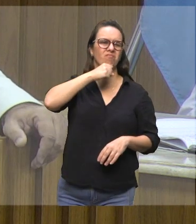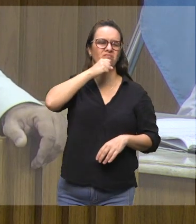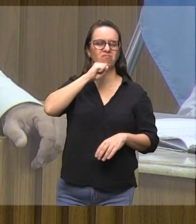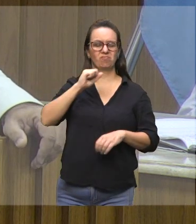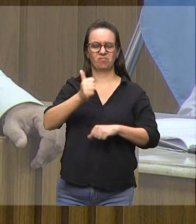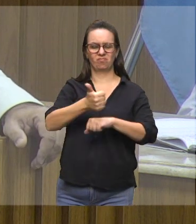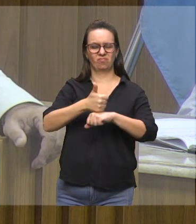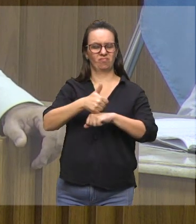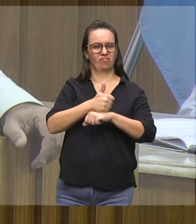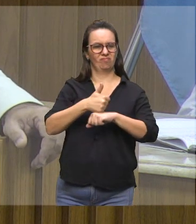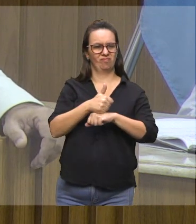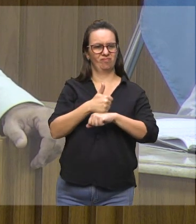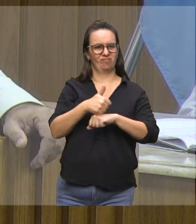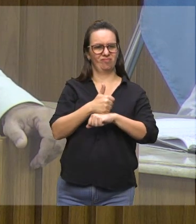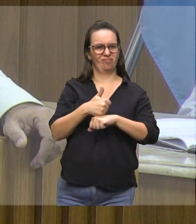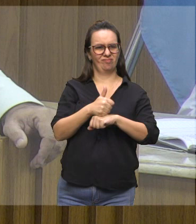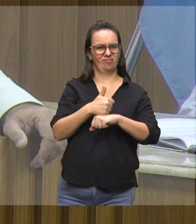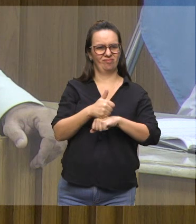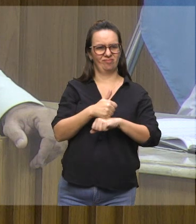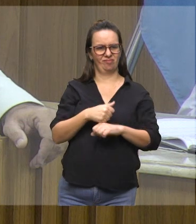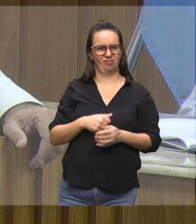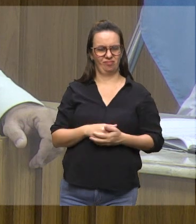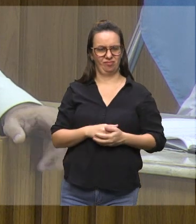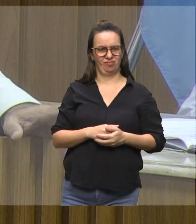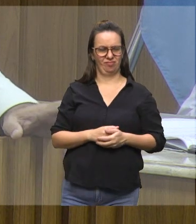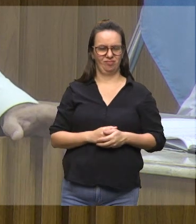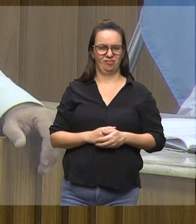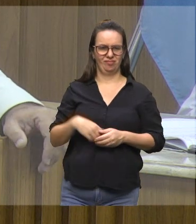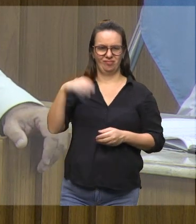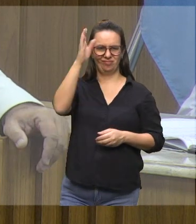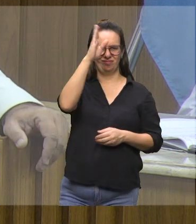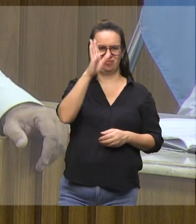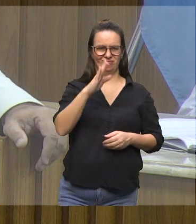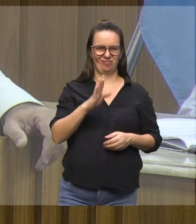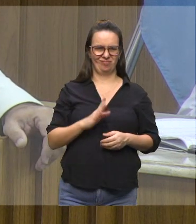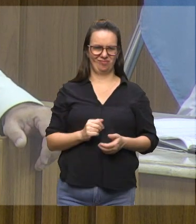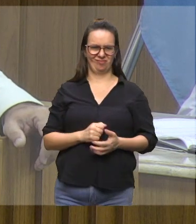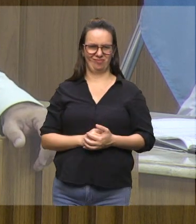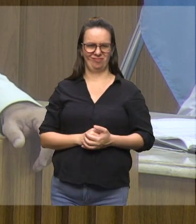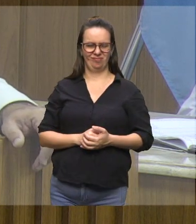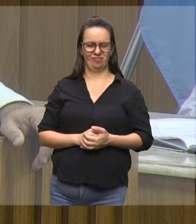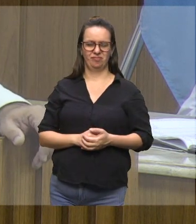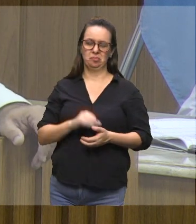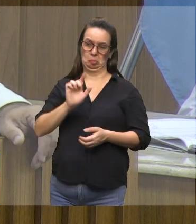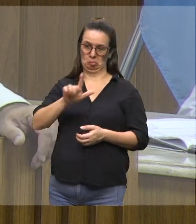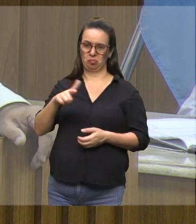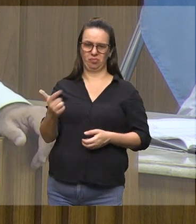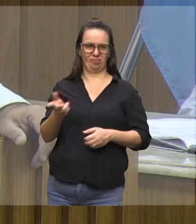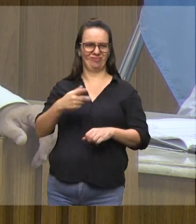equipes do futebol brasileiro, até no exterior.